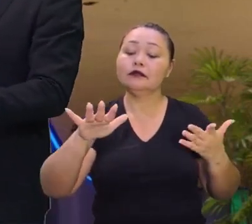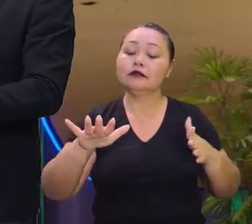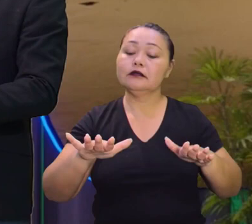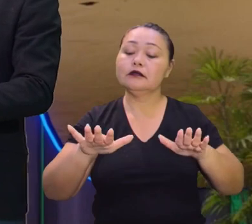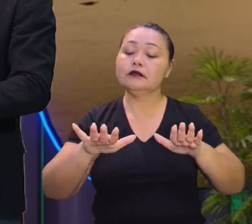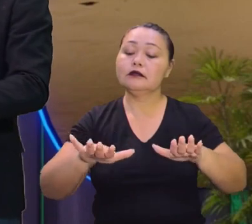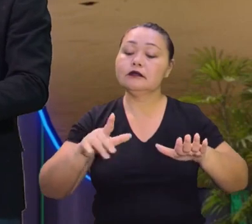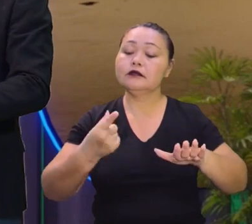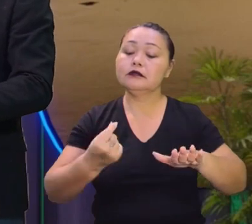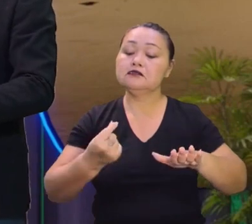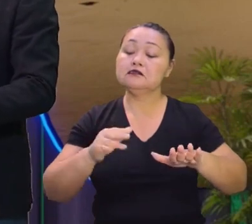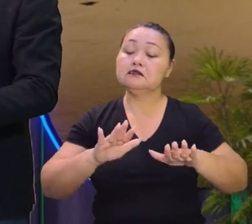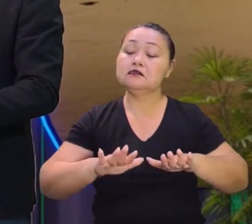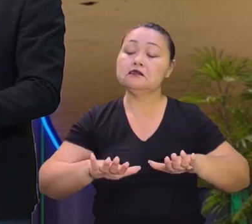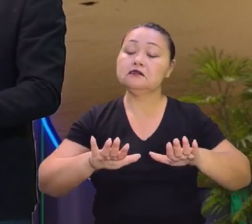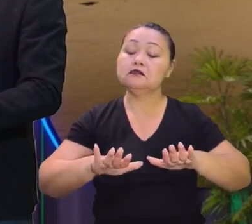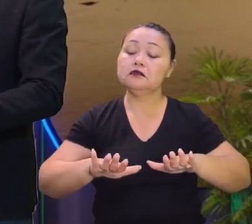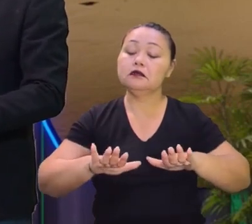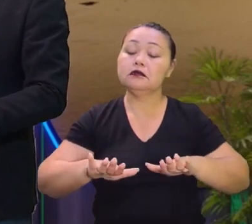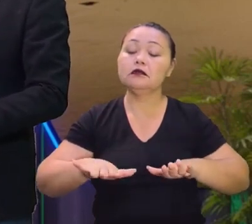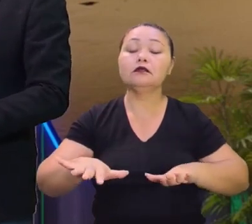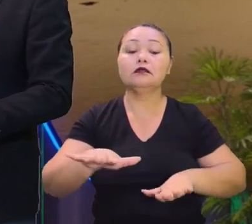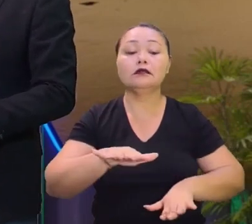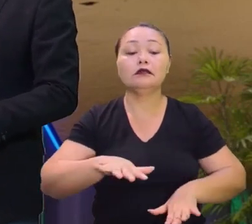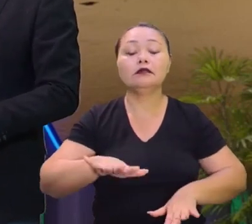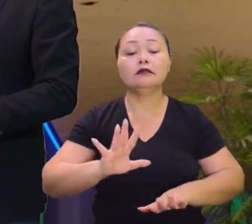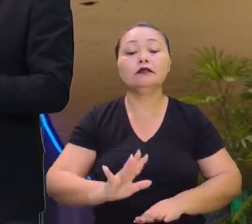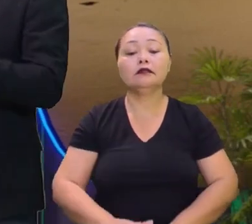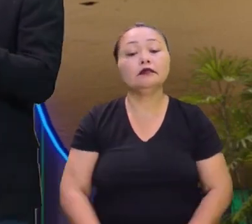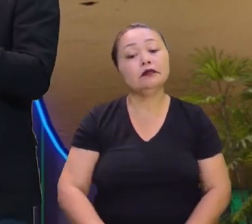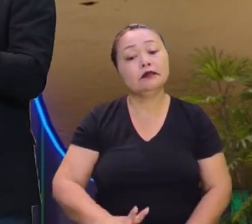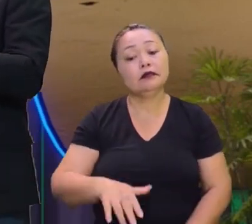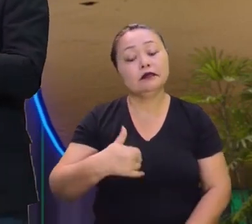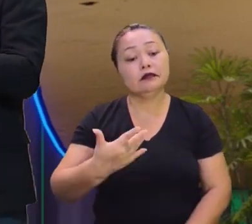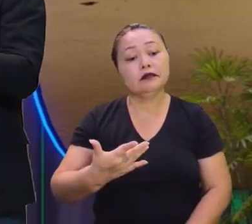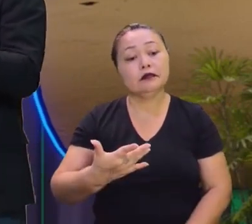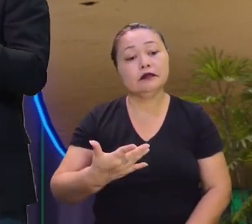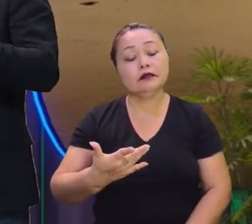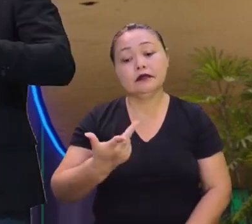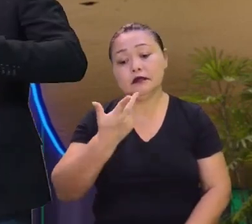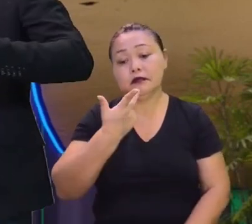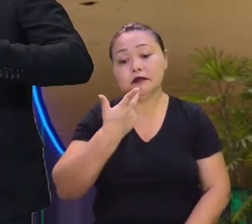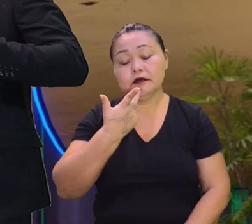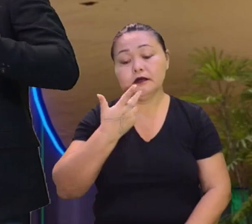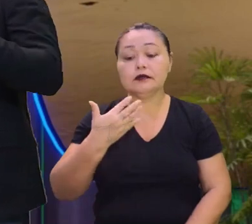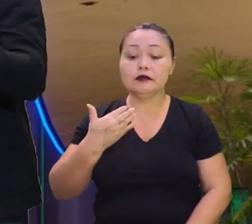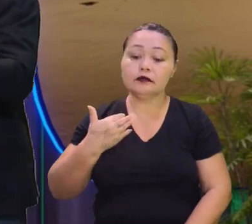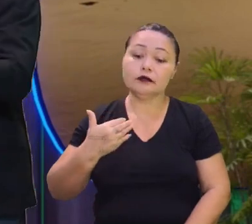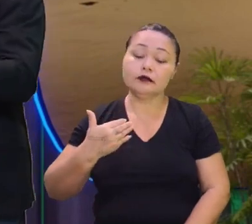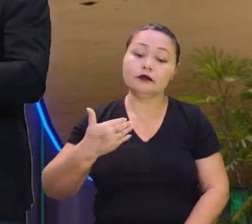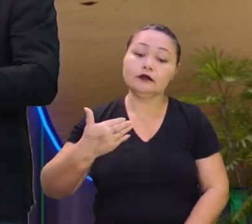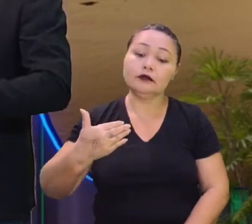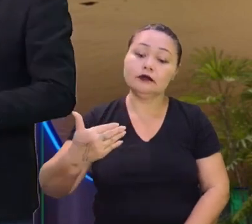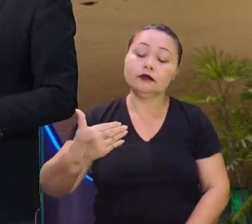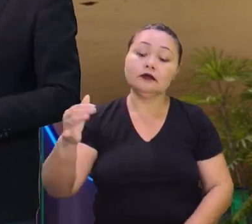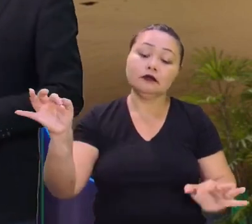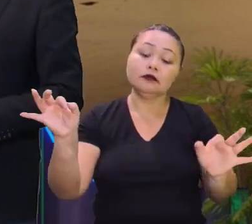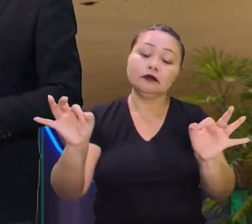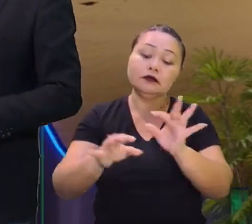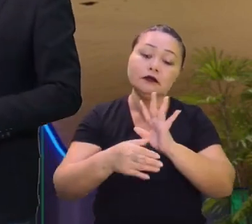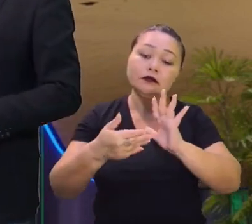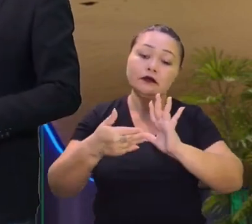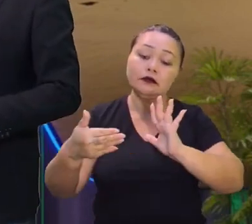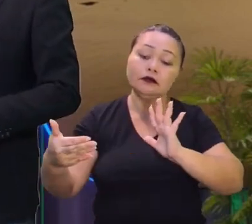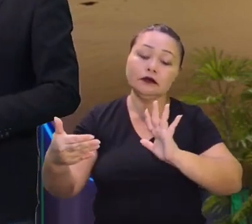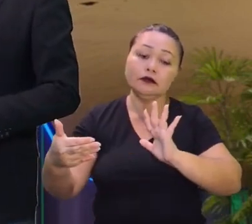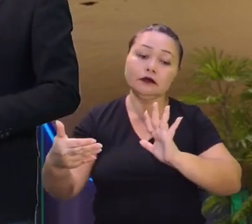esfriar ali a questão econômica daquela região. É isso? Exatamente. E aí, obviamente, como a gente falou, vai começar a terminar esse ciclo. E